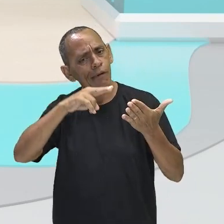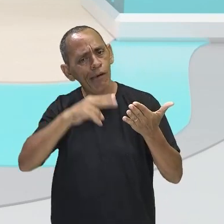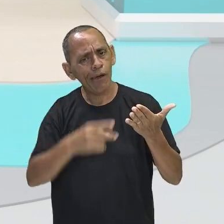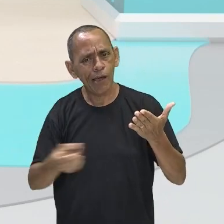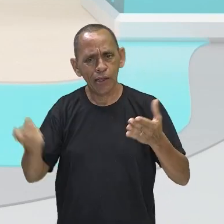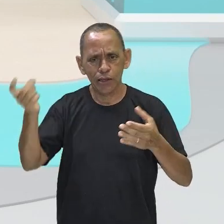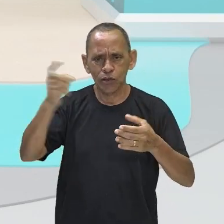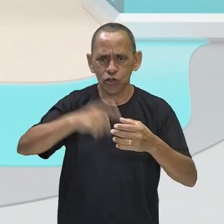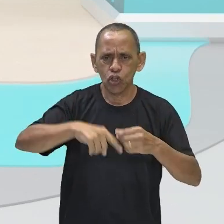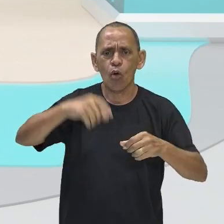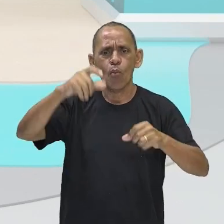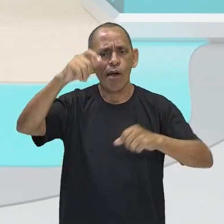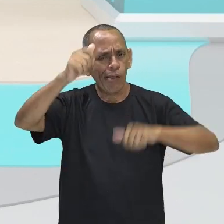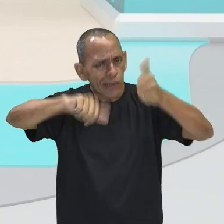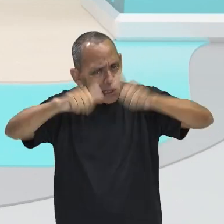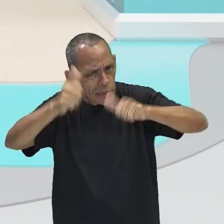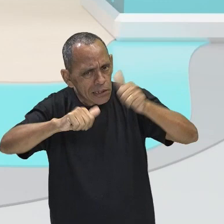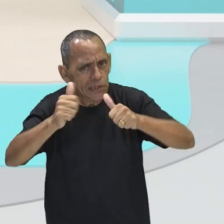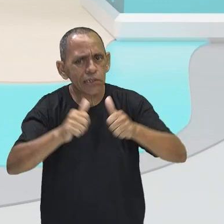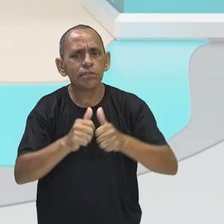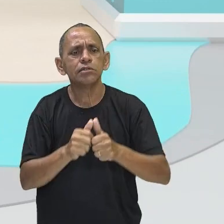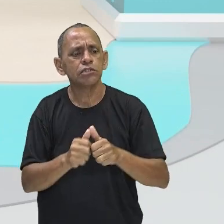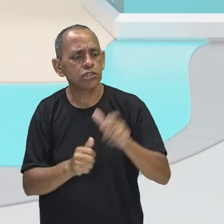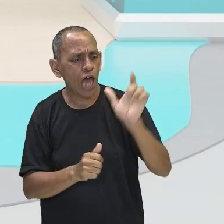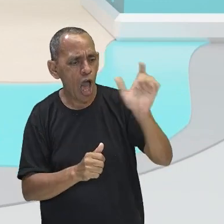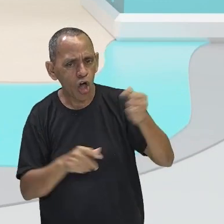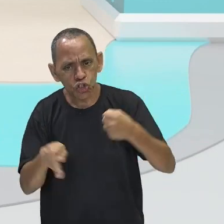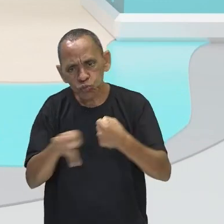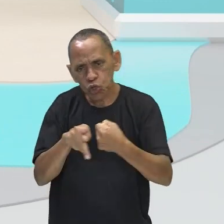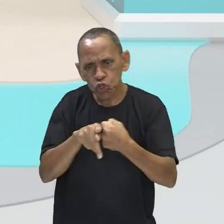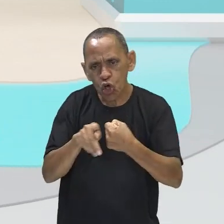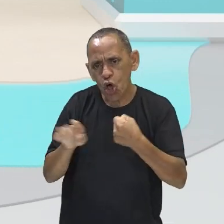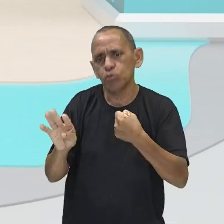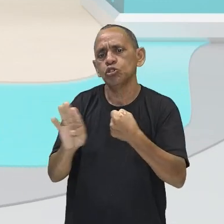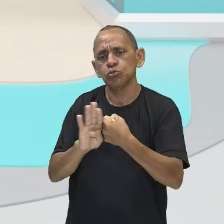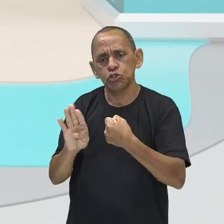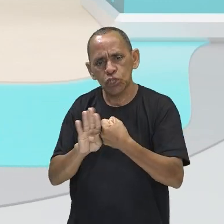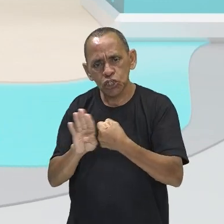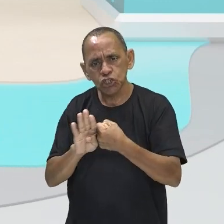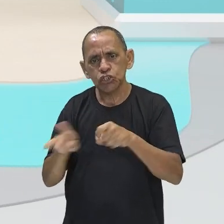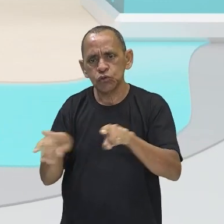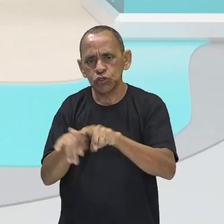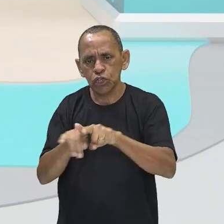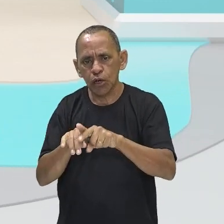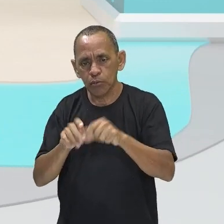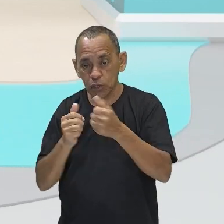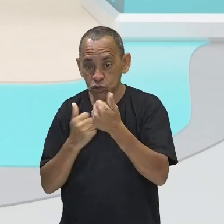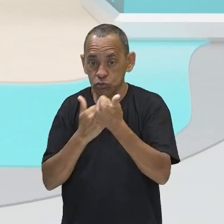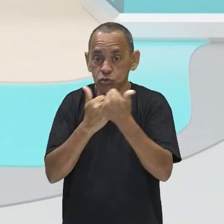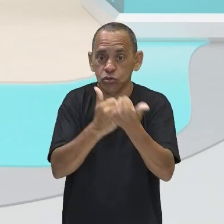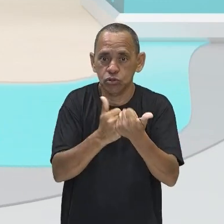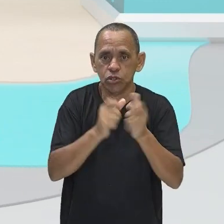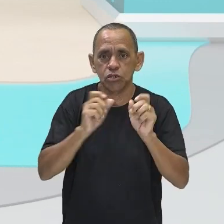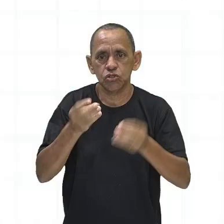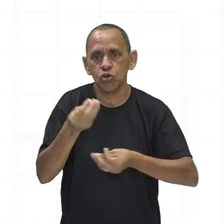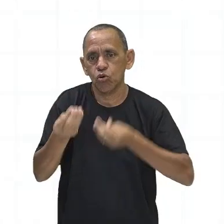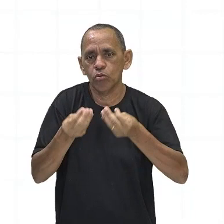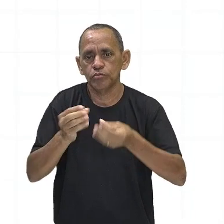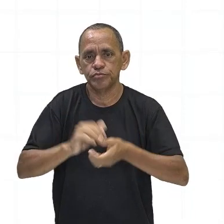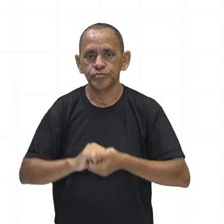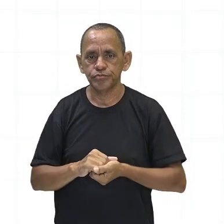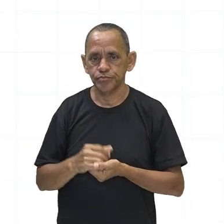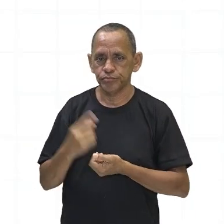para analisar os pronomes, os substantivos, as substituições que esses pronomes fazem desses nomes. Vamos lá.